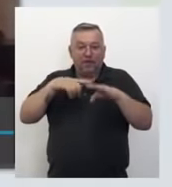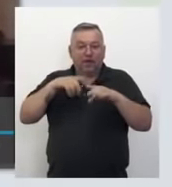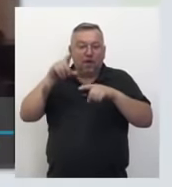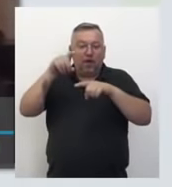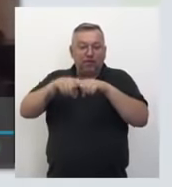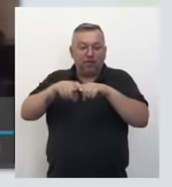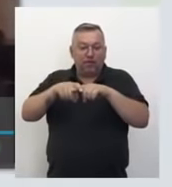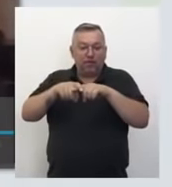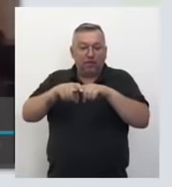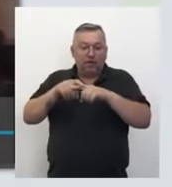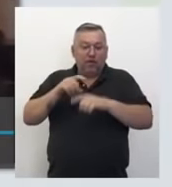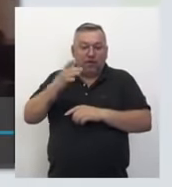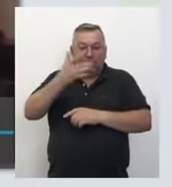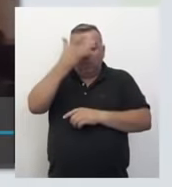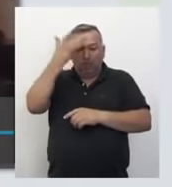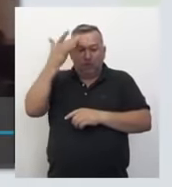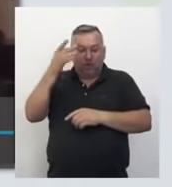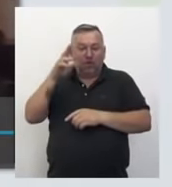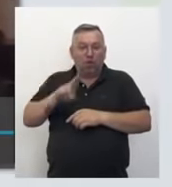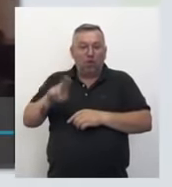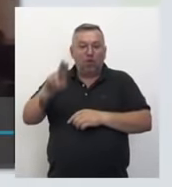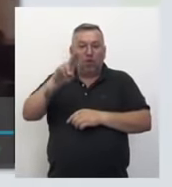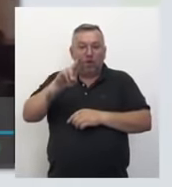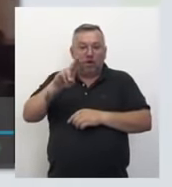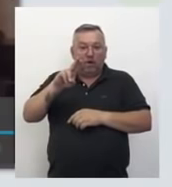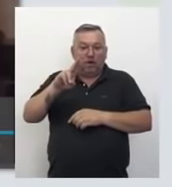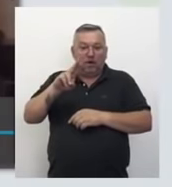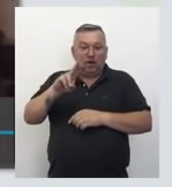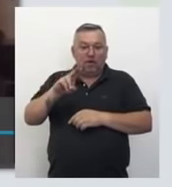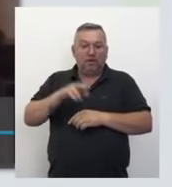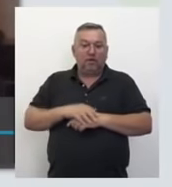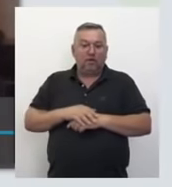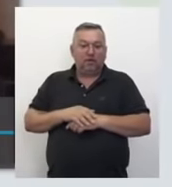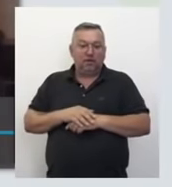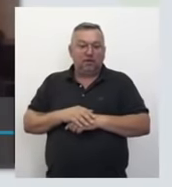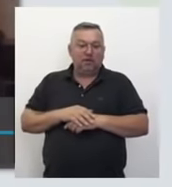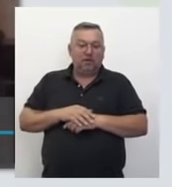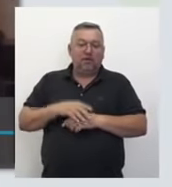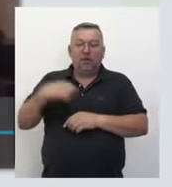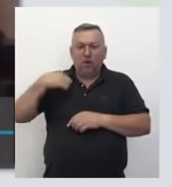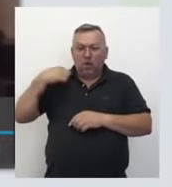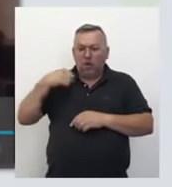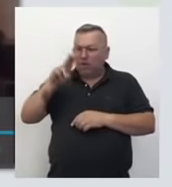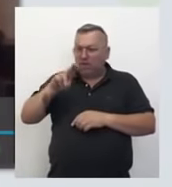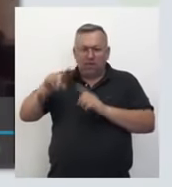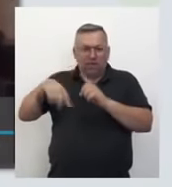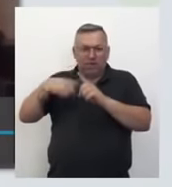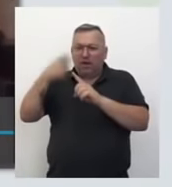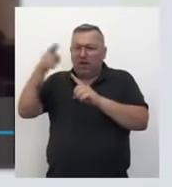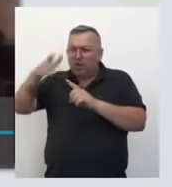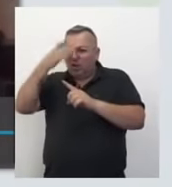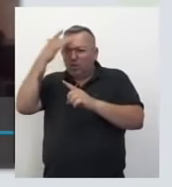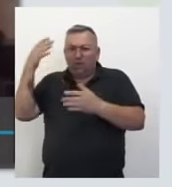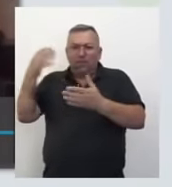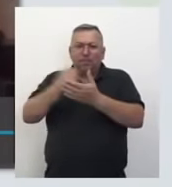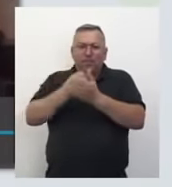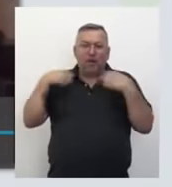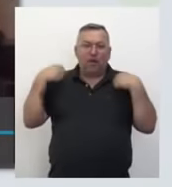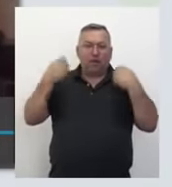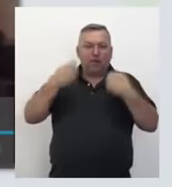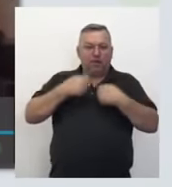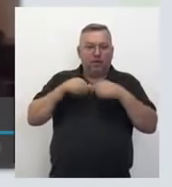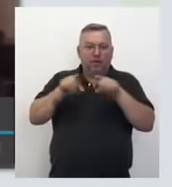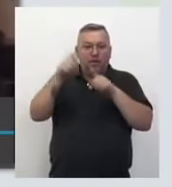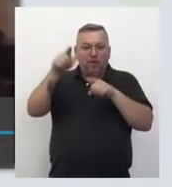cabide para que as pessoas coloquem ali pendurado naquele cabide roupas que não usam mais, agasalhos, para